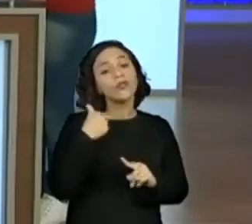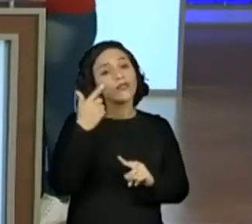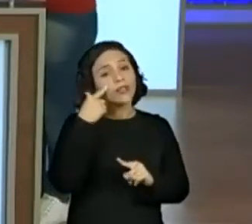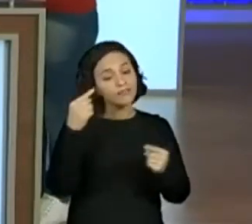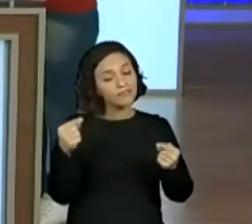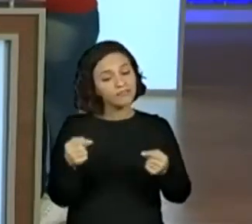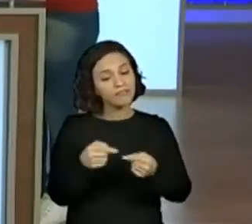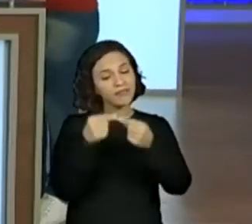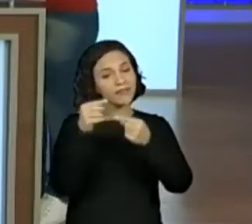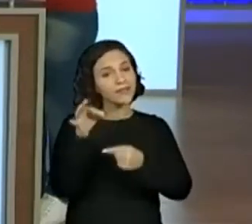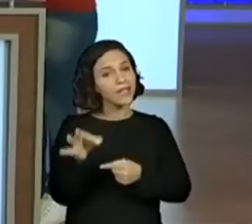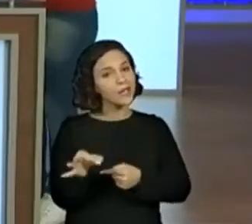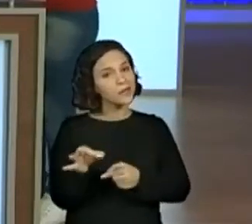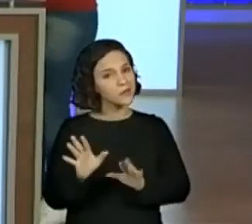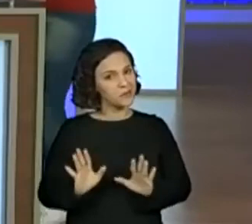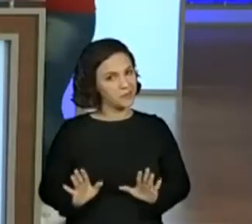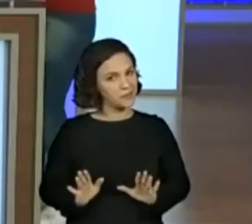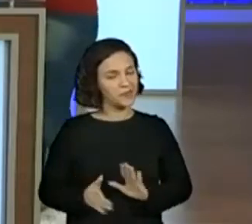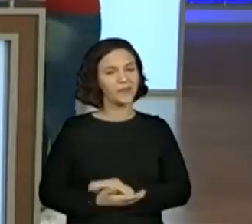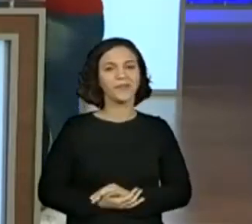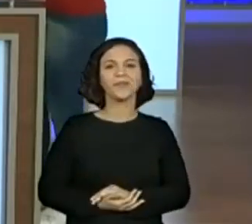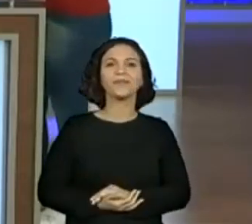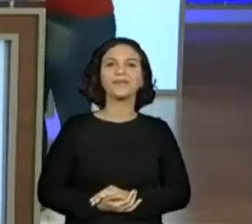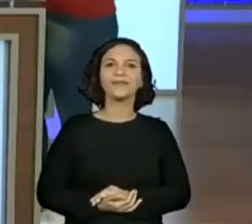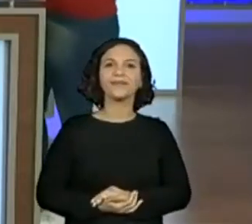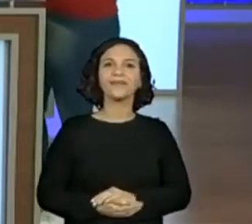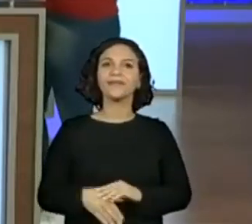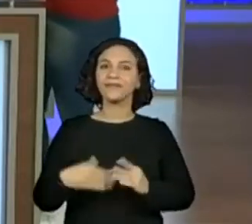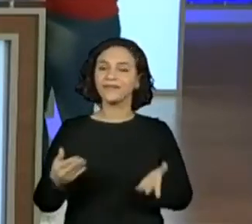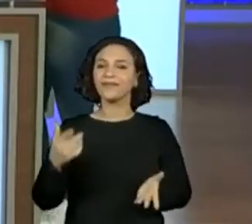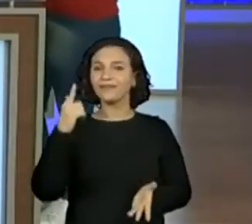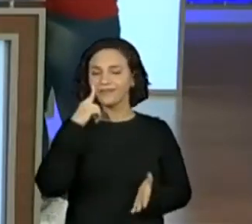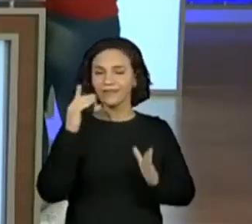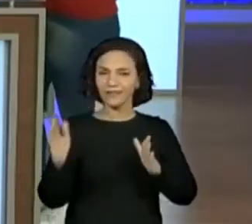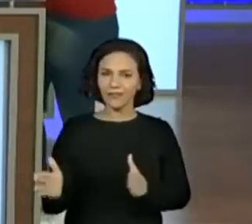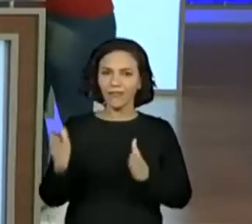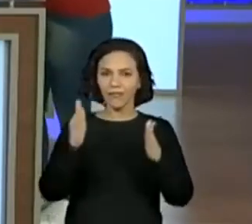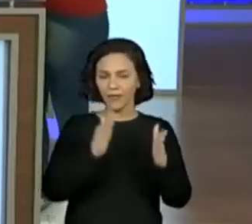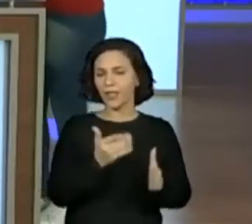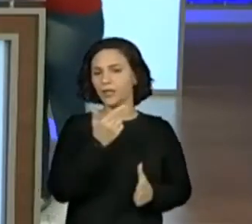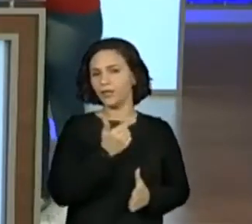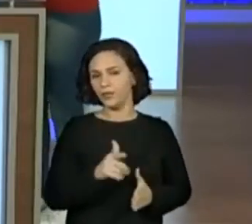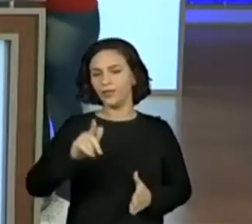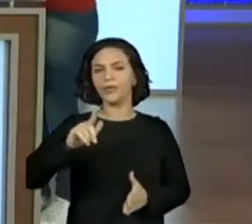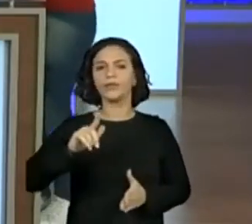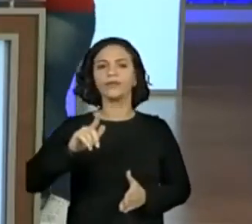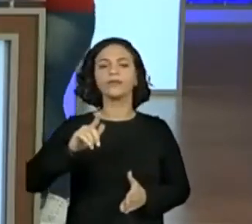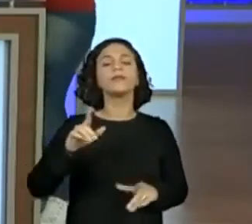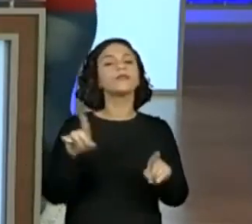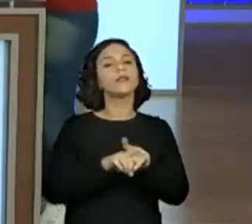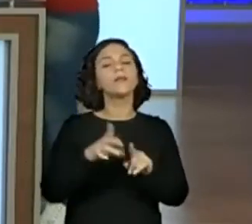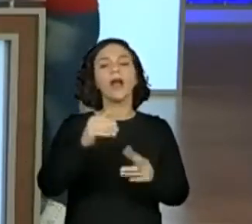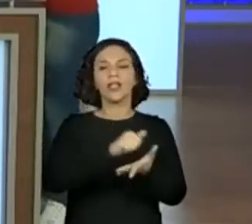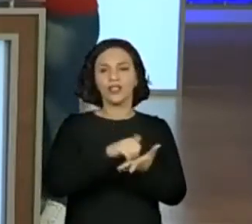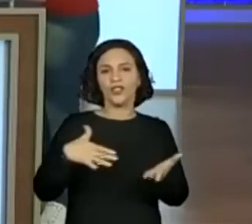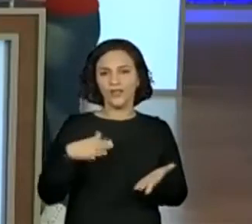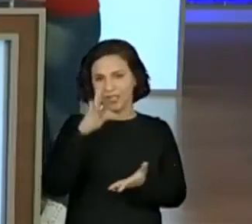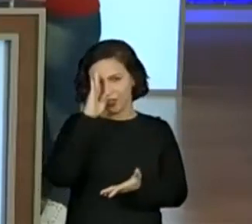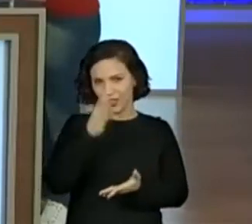de fato está correto. Então, vamos passar aí para mais uma tela e já vamos para as nossas